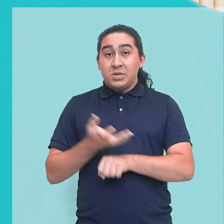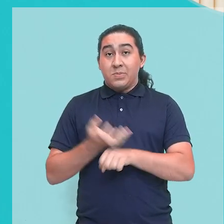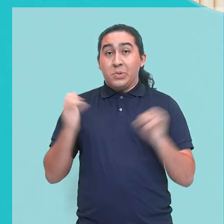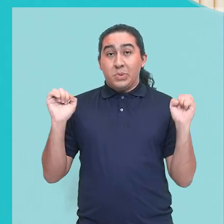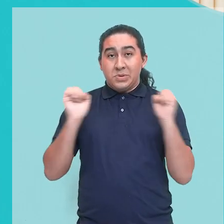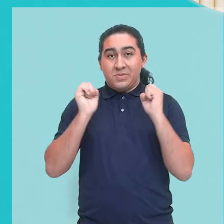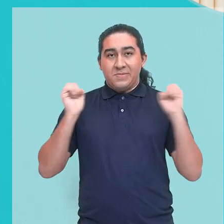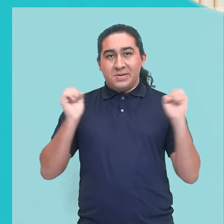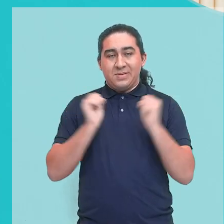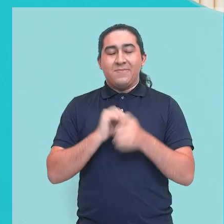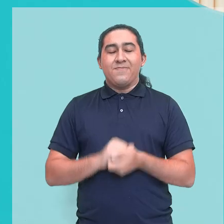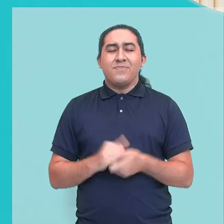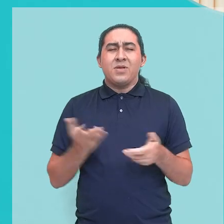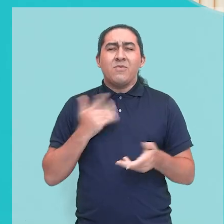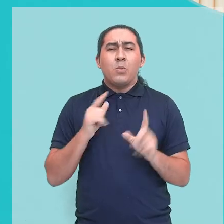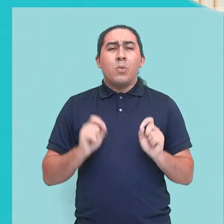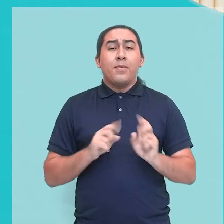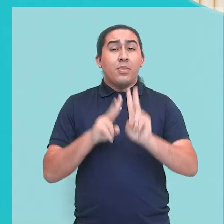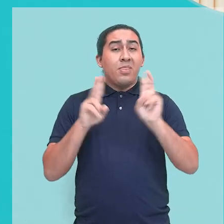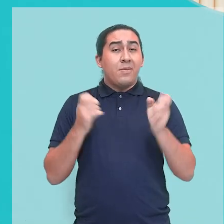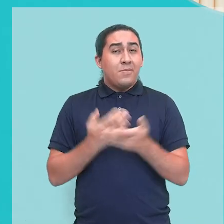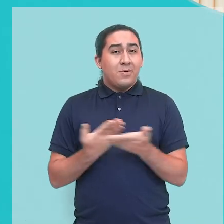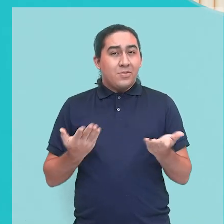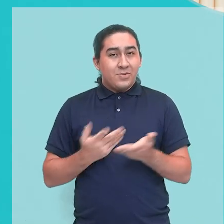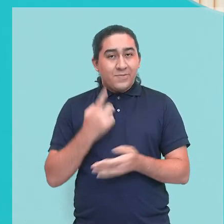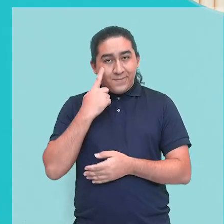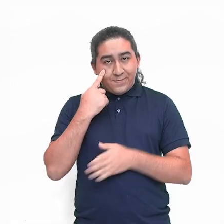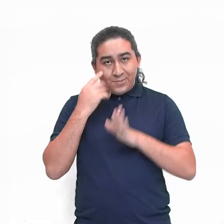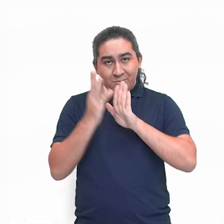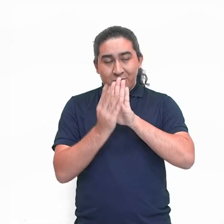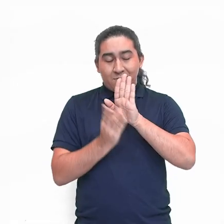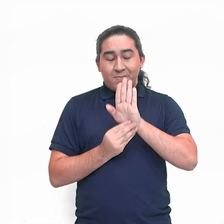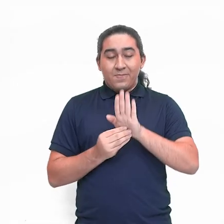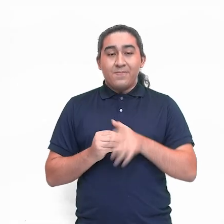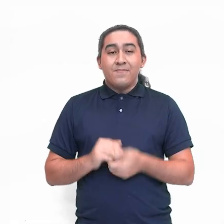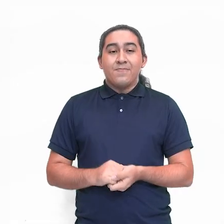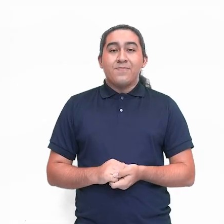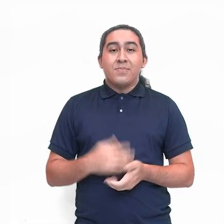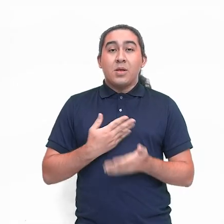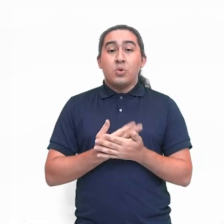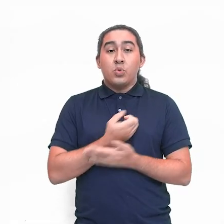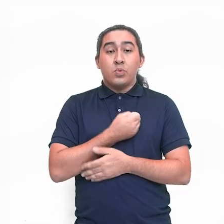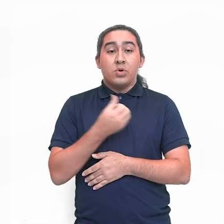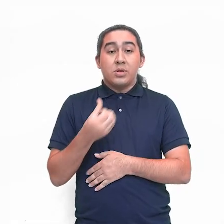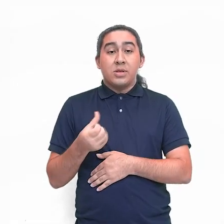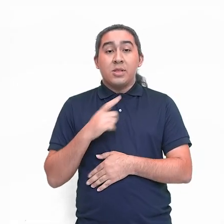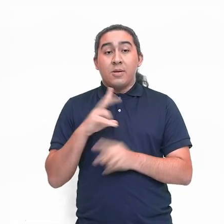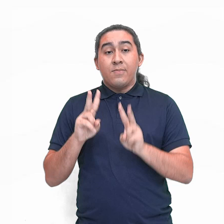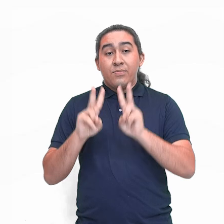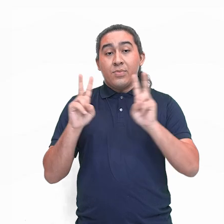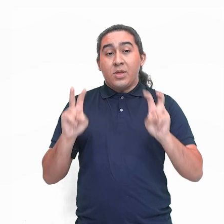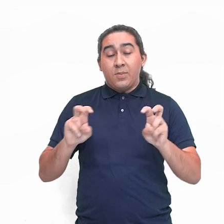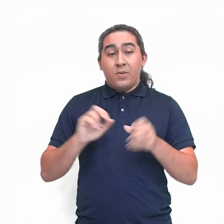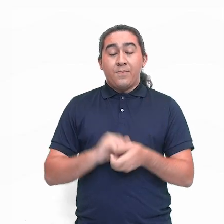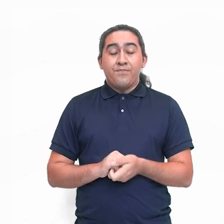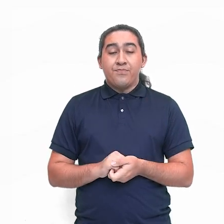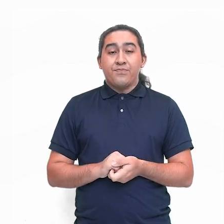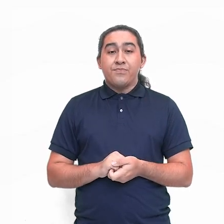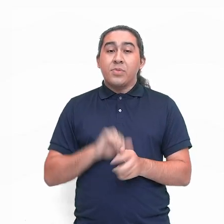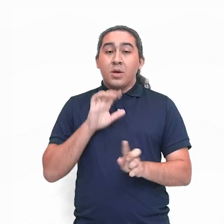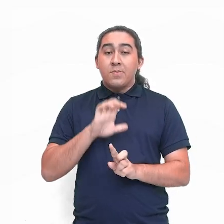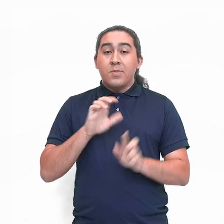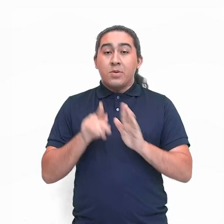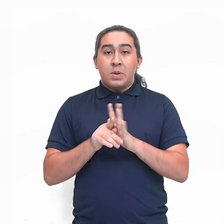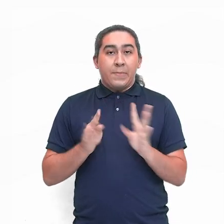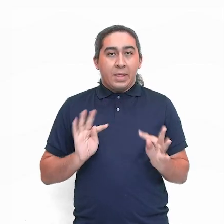Educação Física. Vamos então ver qual é o nosso conteúdo da aula? Aula 6, objeto de conhecimento,